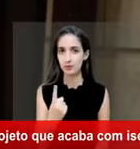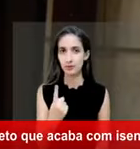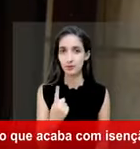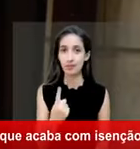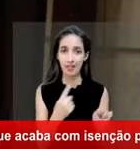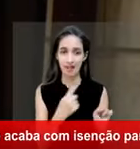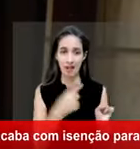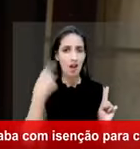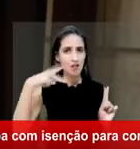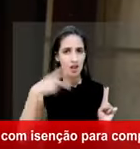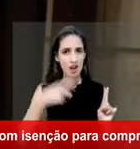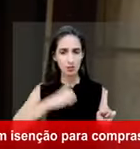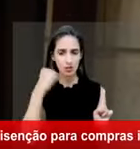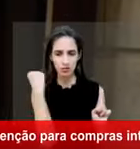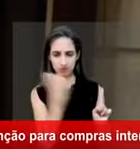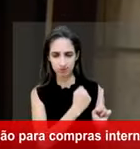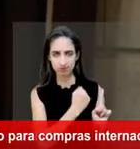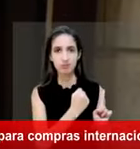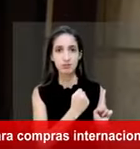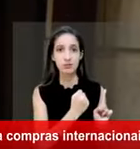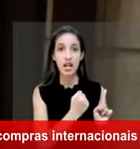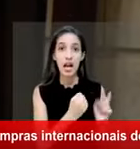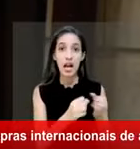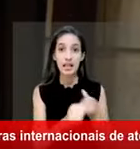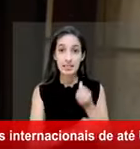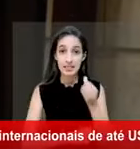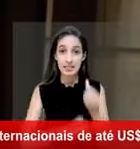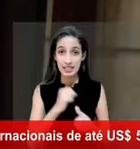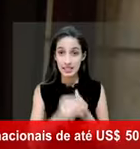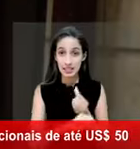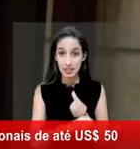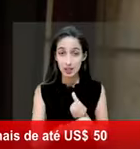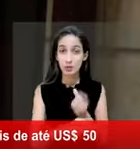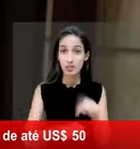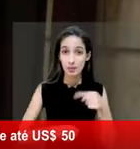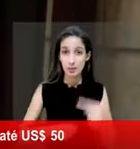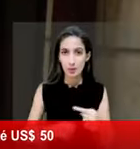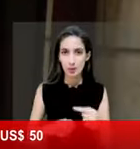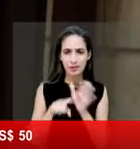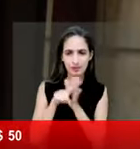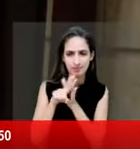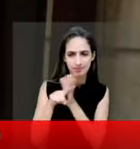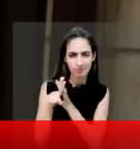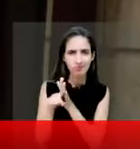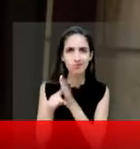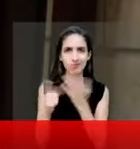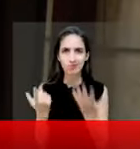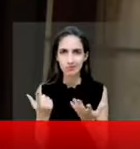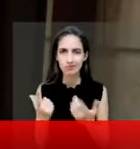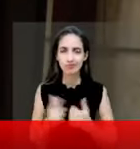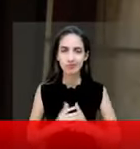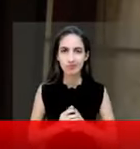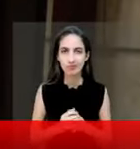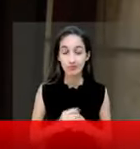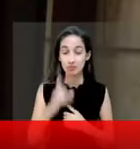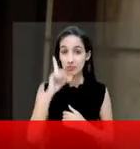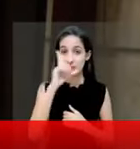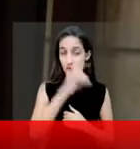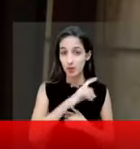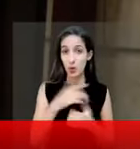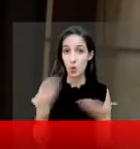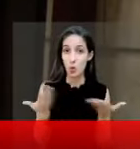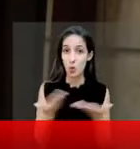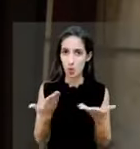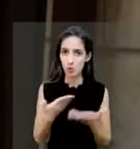assassinada e 6 anos após uma investigação muito conturbada, hoje inclusive provada, ou porque